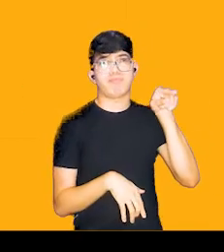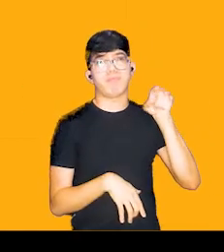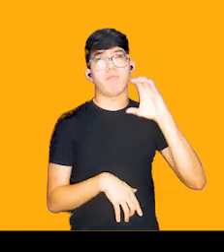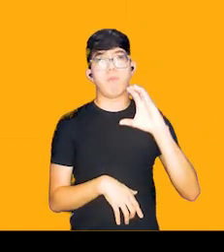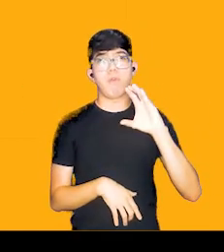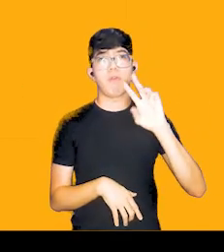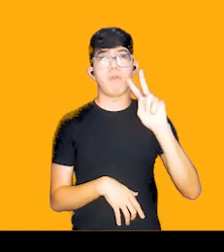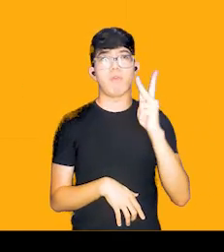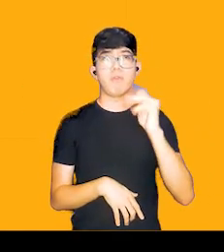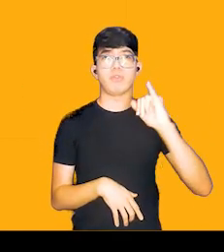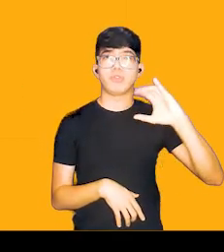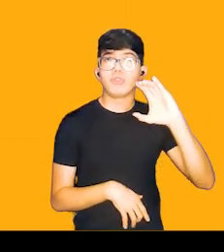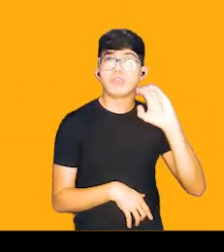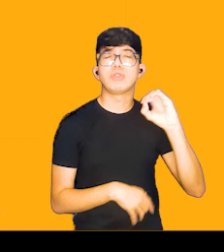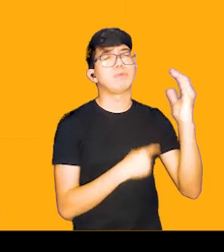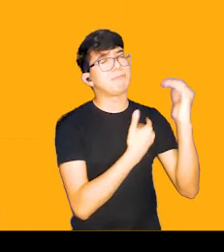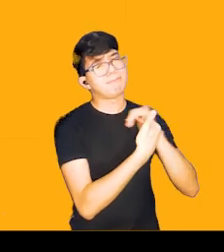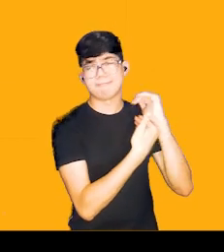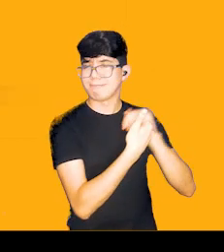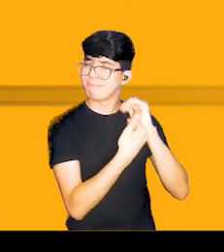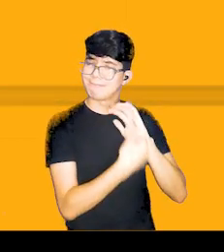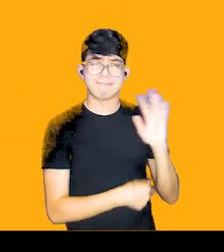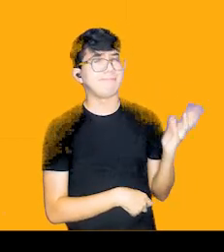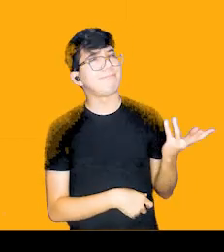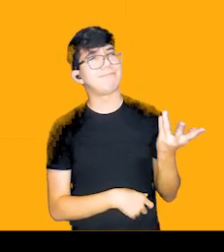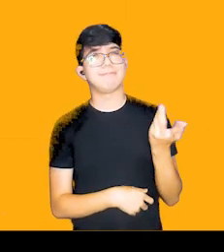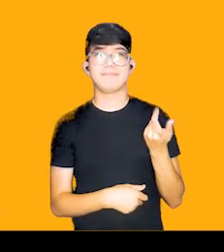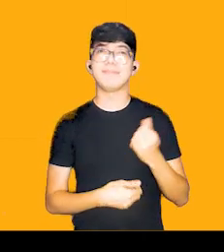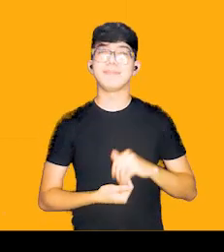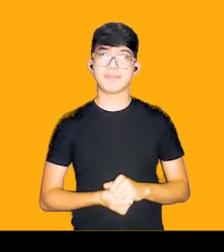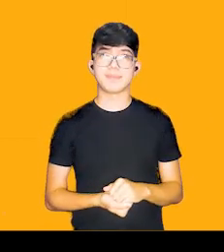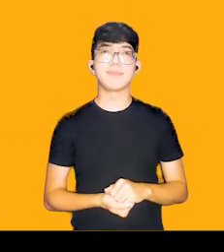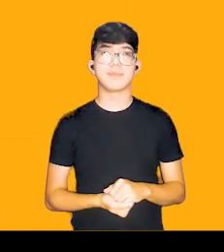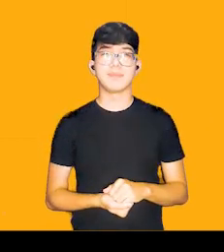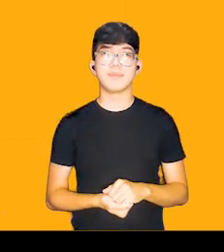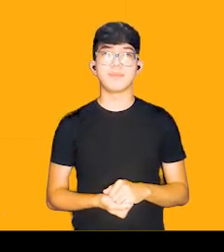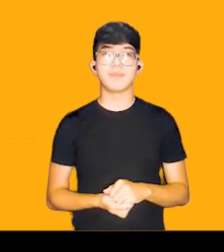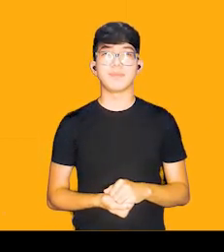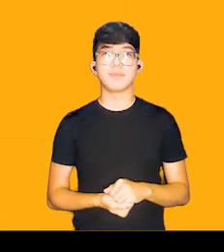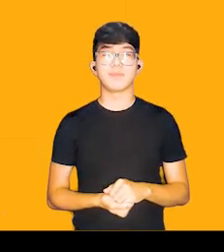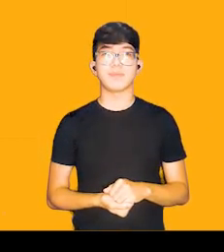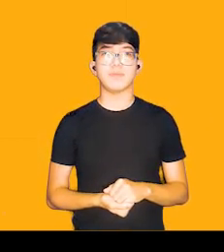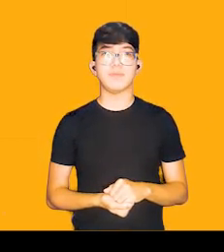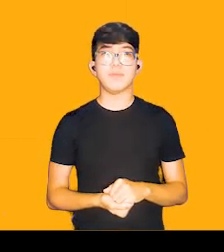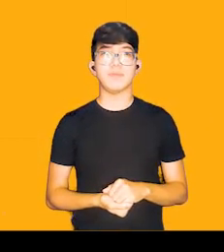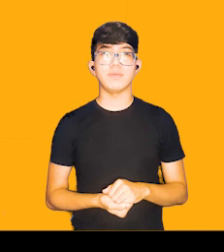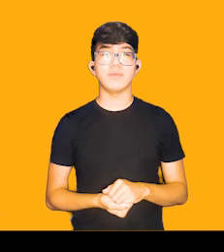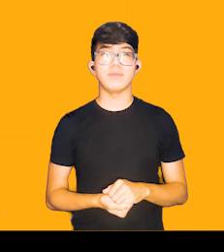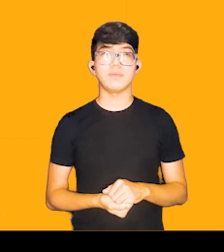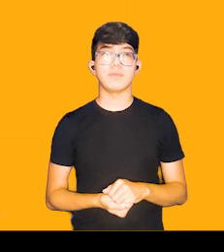Abriu a minha cabeça demais trabalhar junto com o Chico. O olhar da gente é muito.